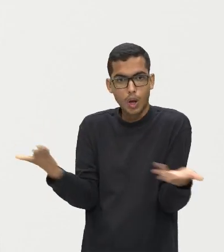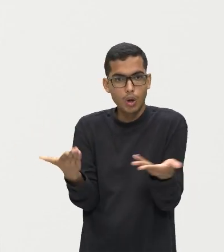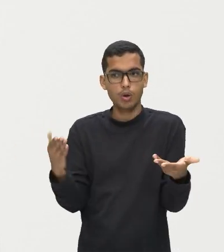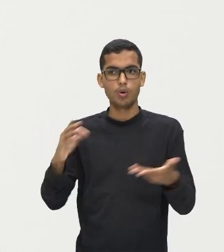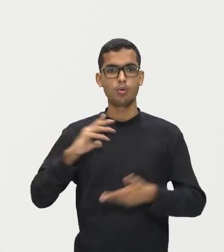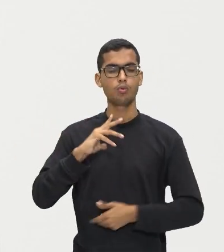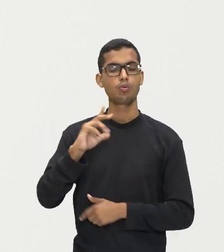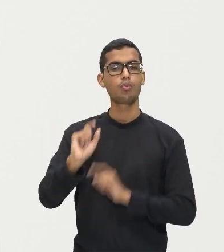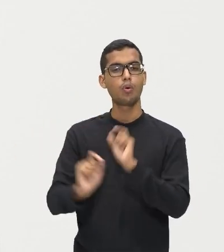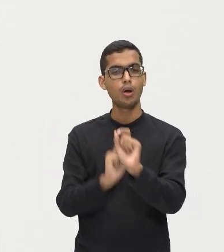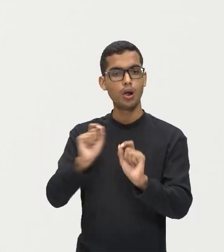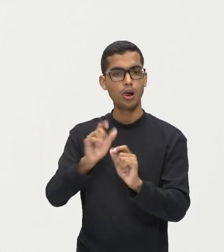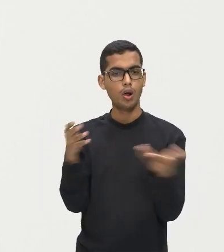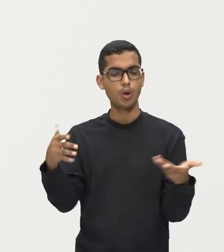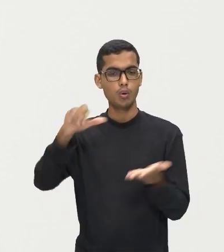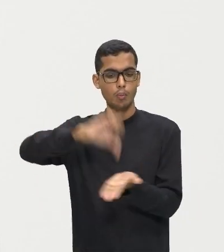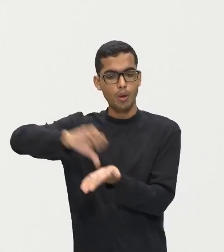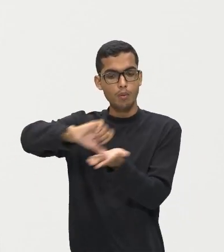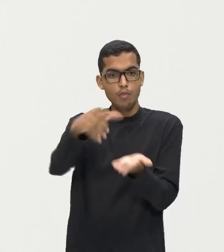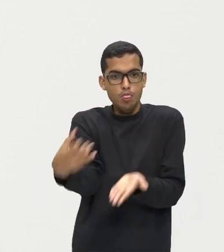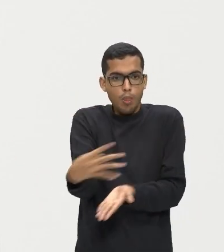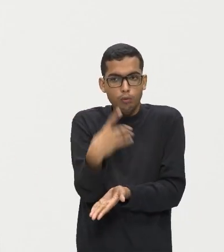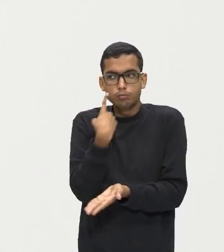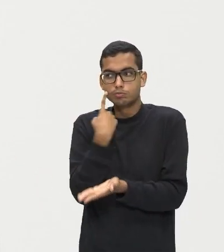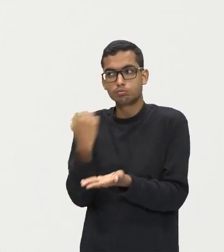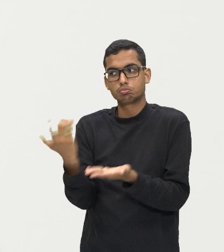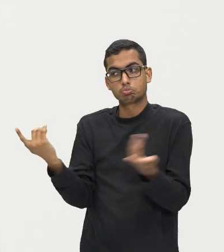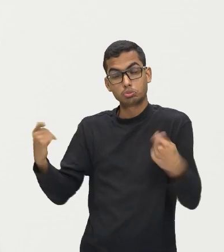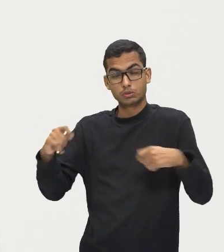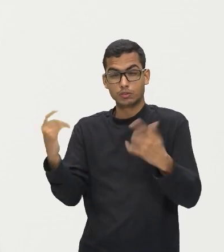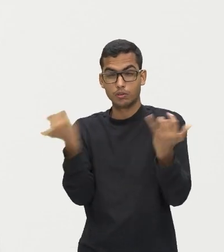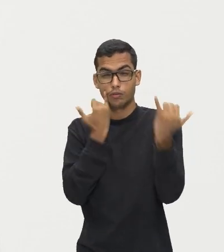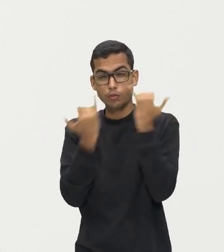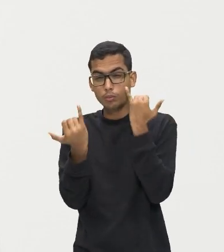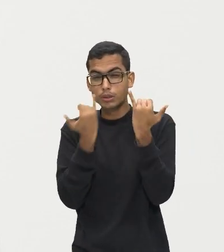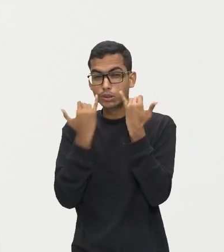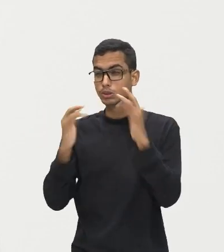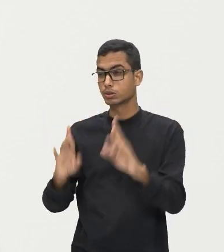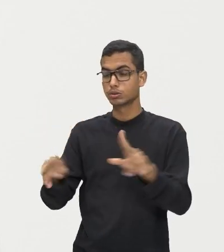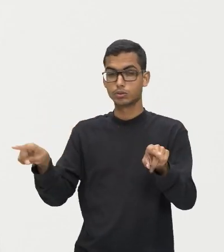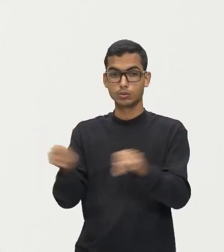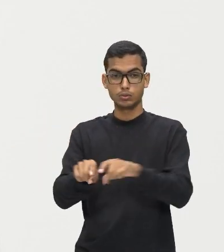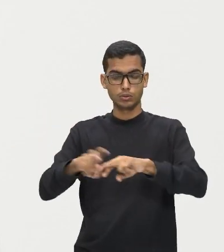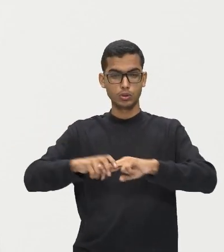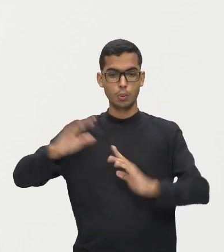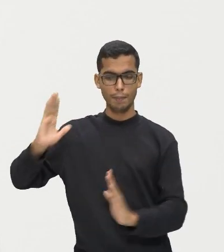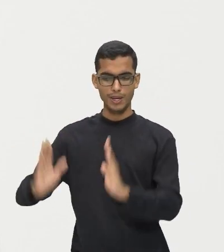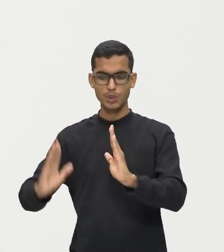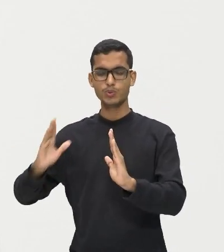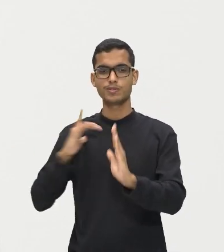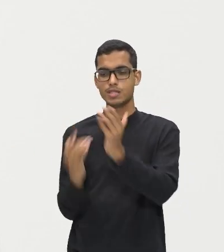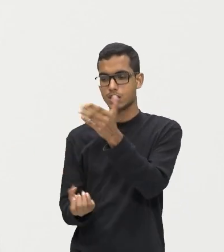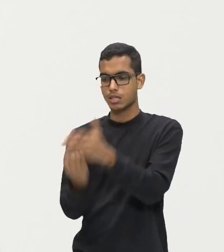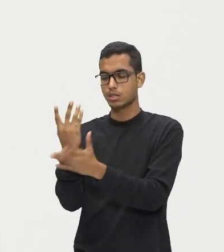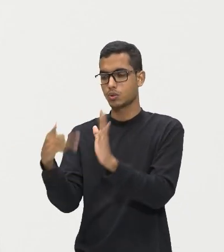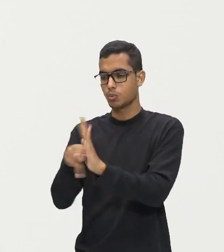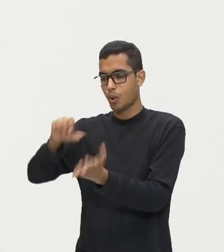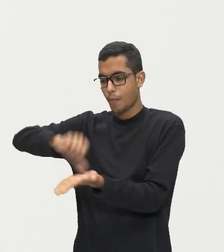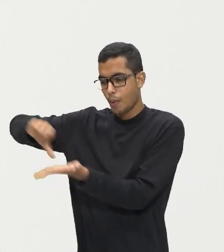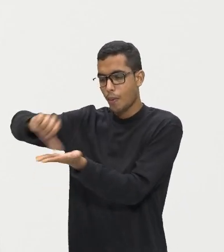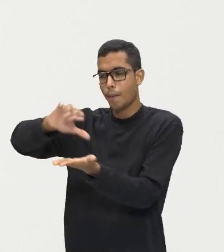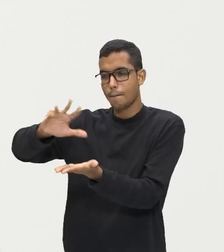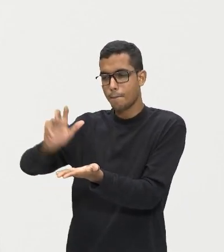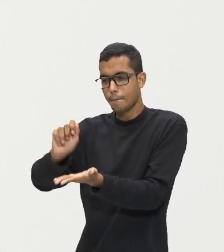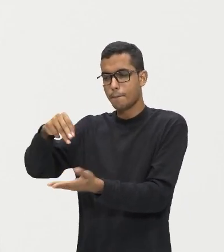diferente. Porque o momento em que esse mapa foi feito foi um. E o momento de um mapa mais recente é outro. Então,